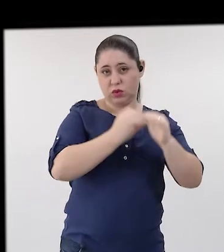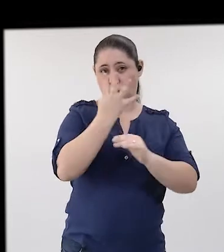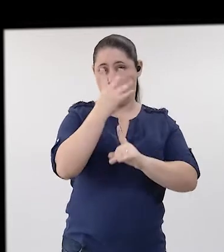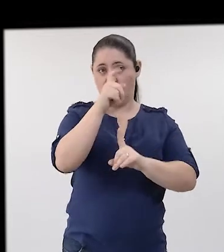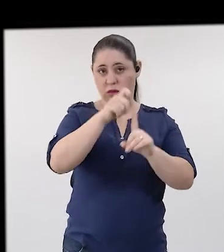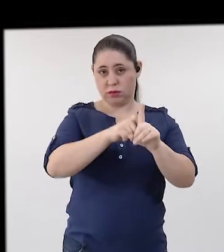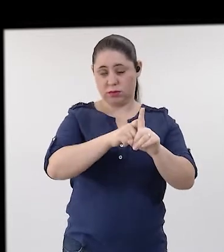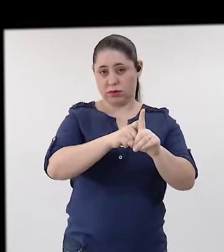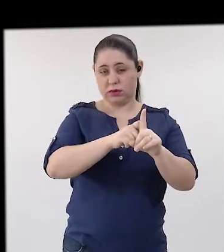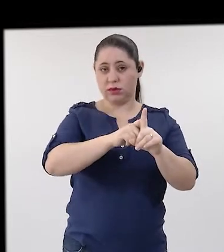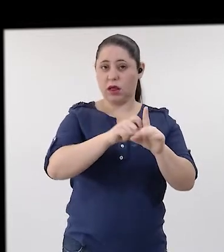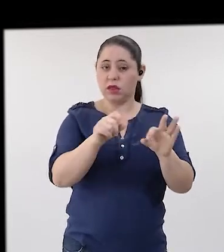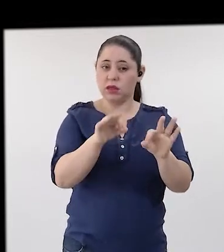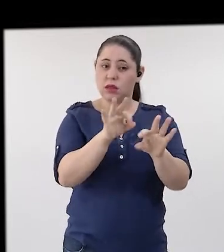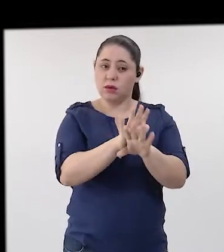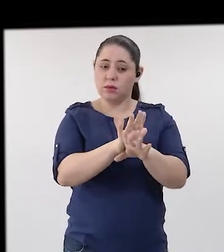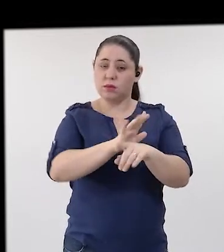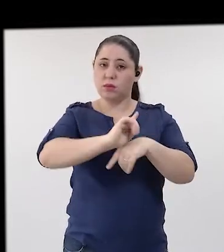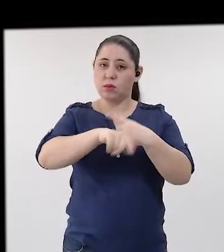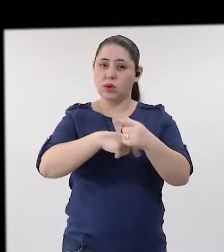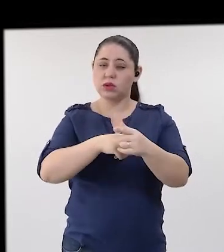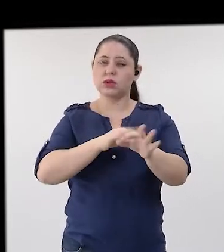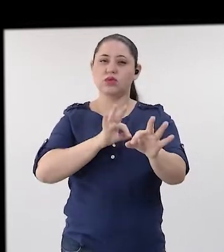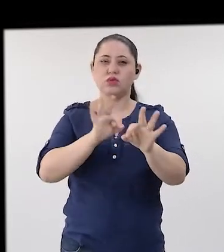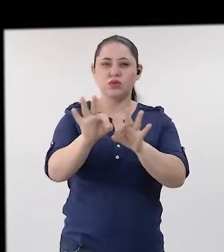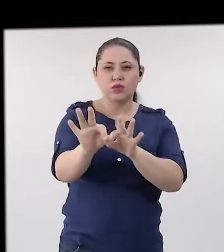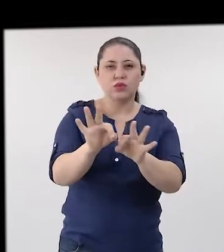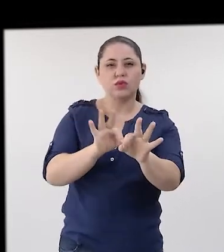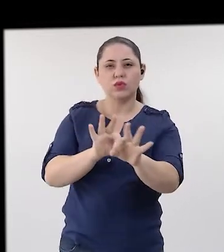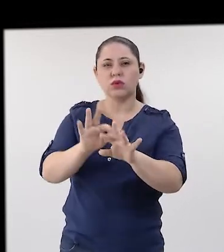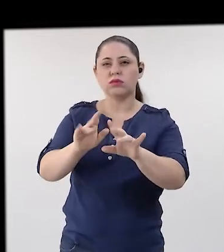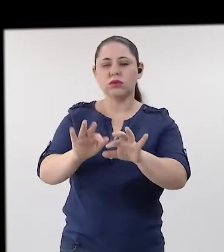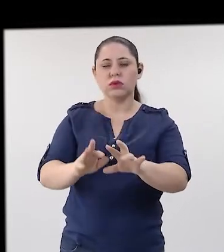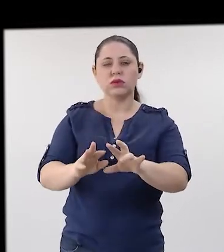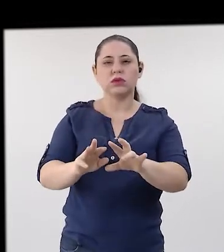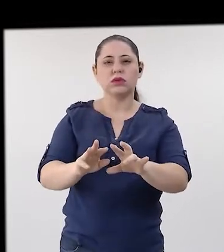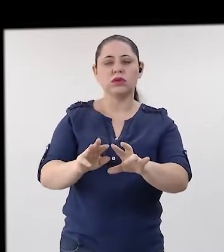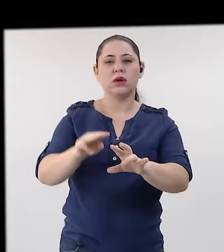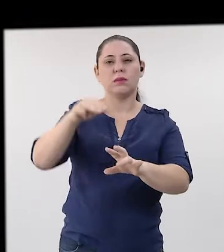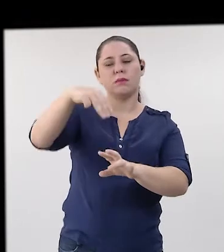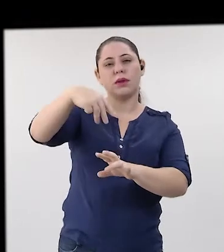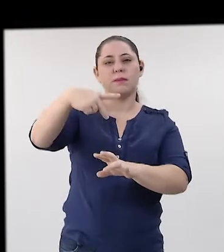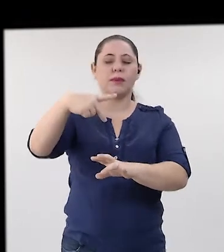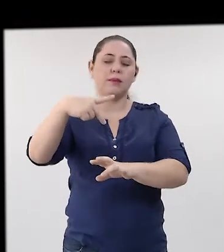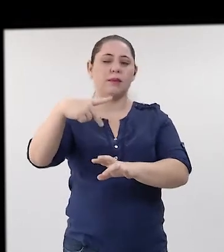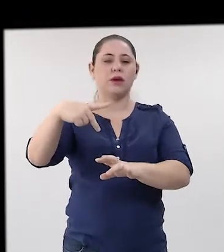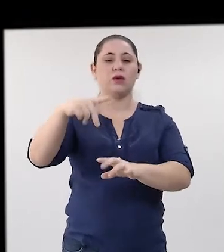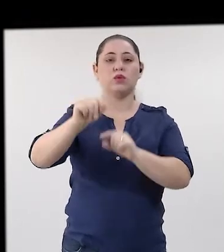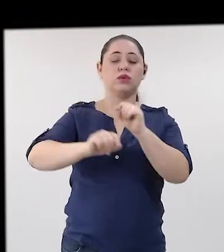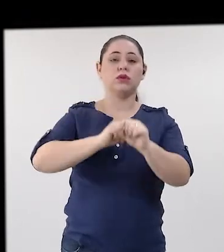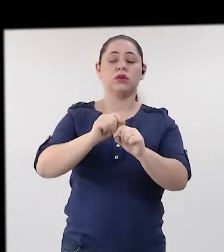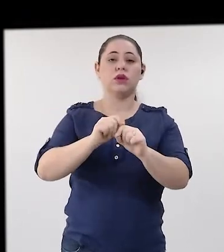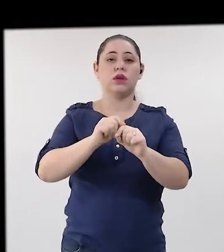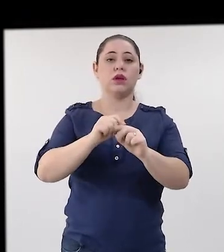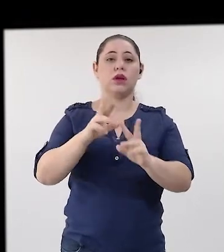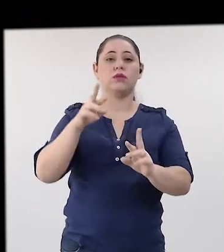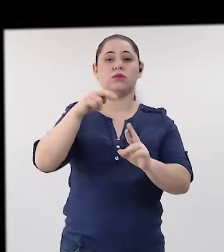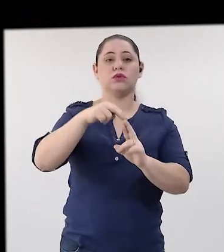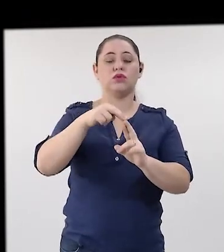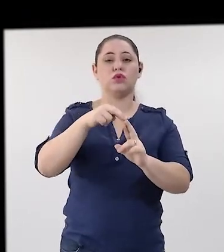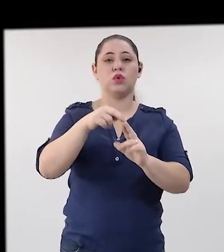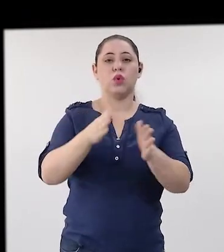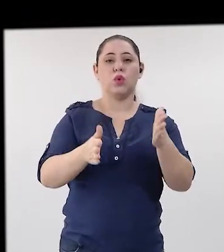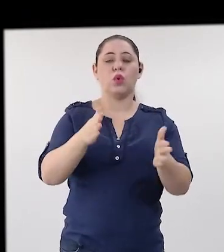de desenvolvimento que durou 4 meses, e a partir disso, então, a gente conseguiu desenvolver o nosso MVP, que seria o mínimo produto viável e